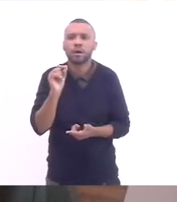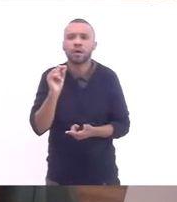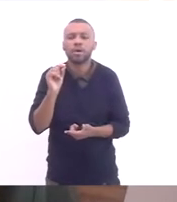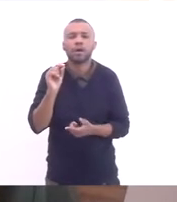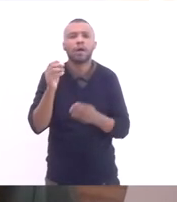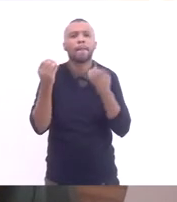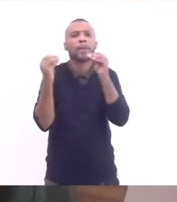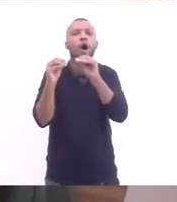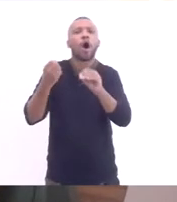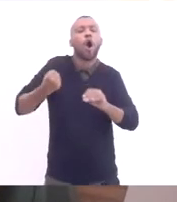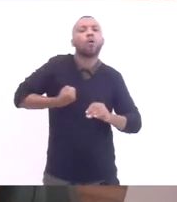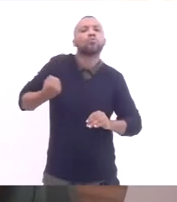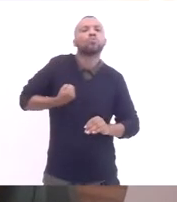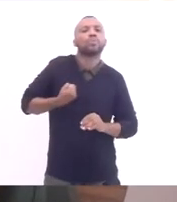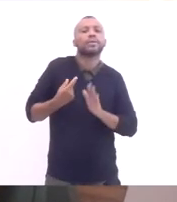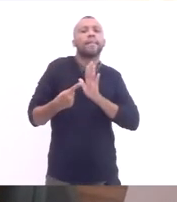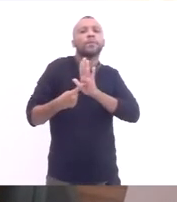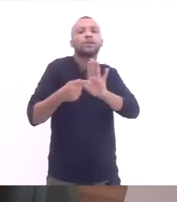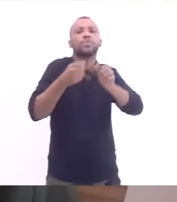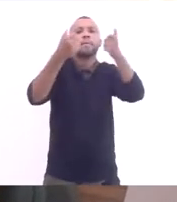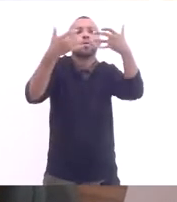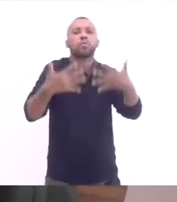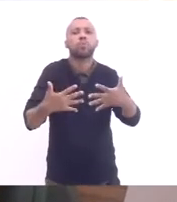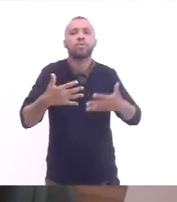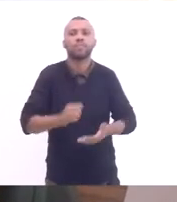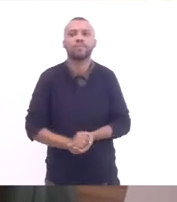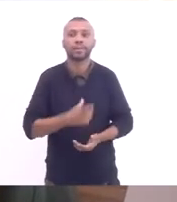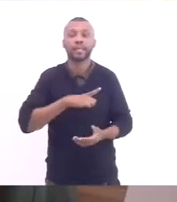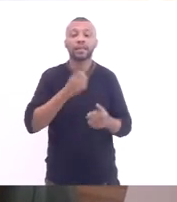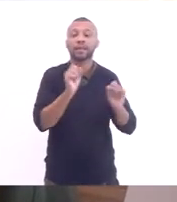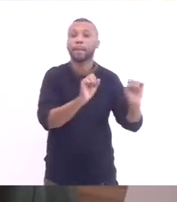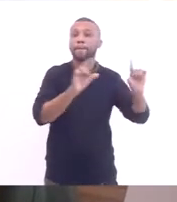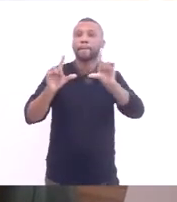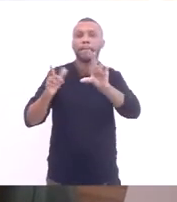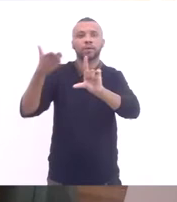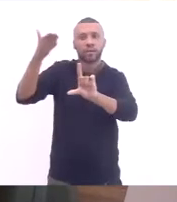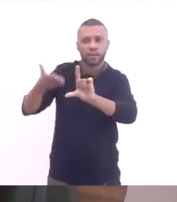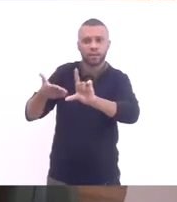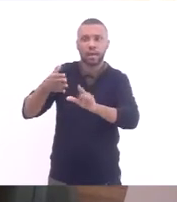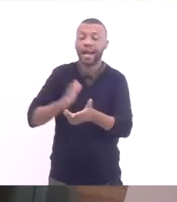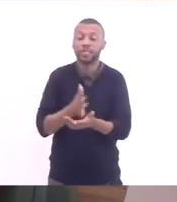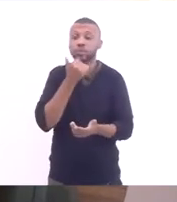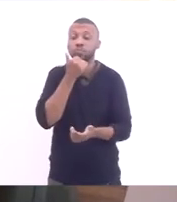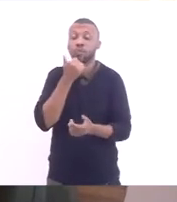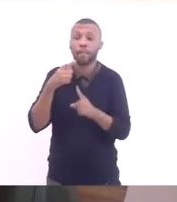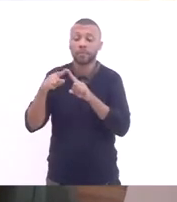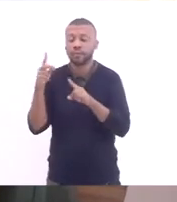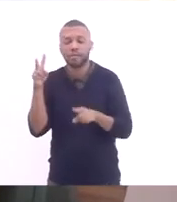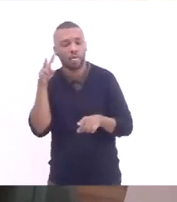está expondo, não? Está, até porque está só ali, né? Ah, é que está na tela de lá e eu estou olhando aqui.